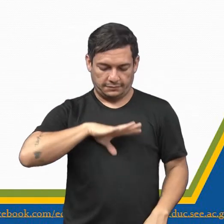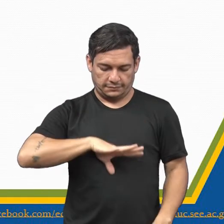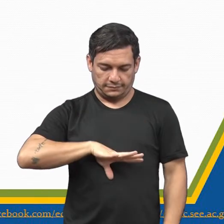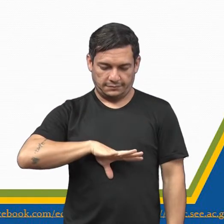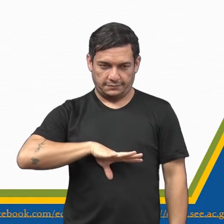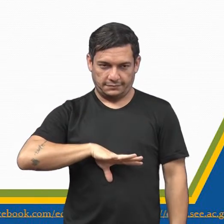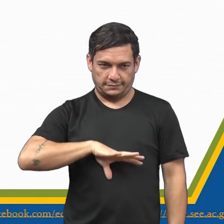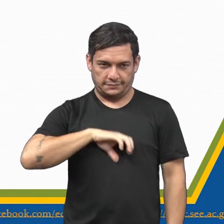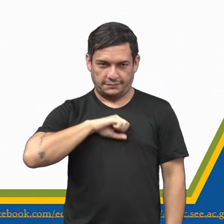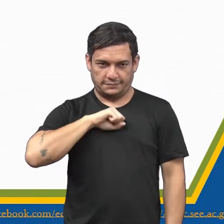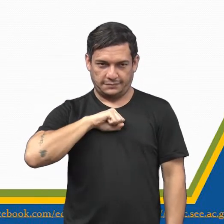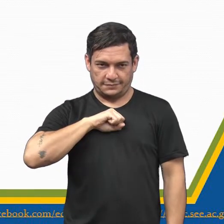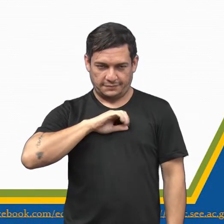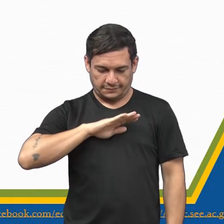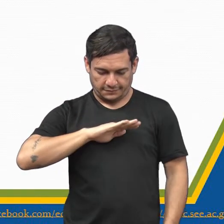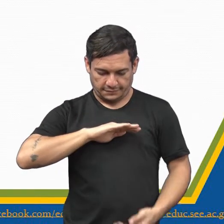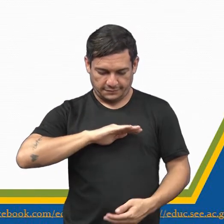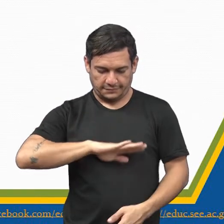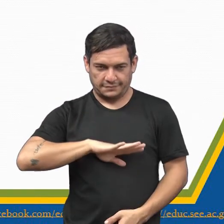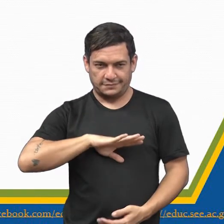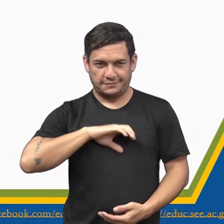Esse é o movimento de expiração.